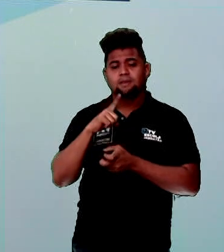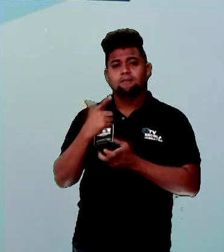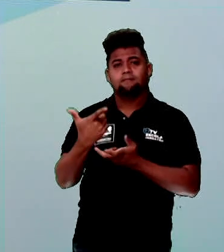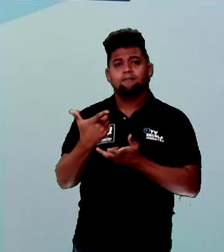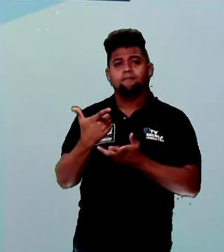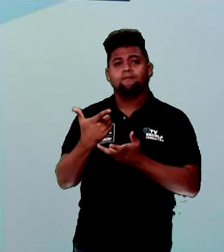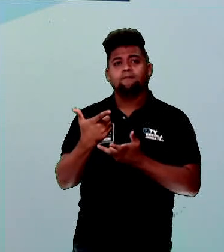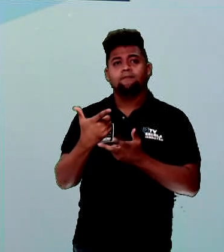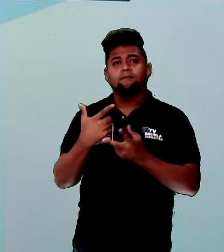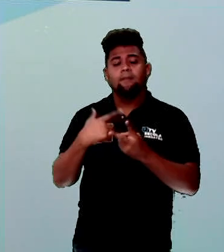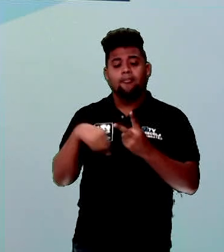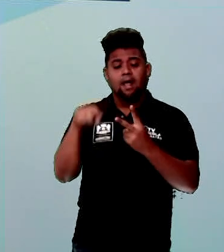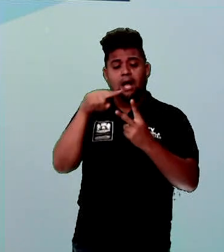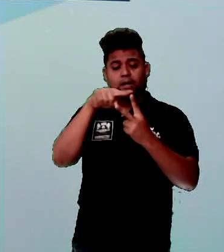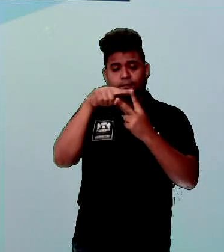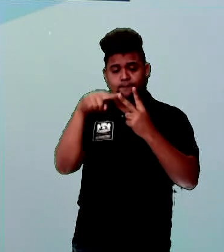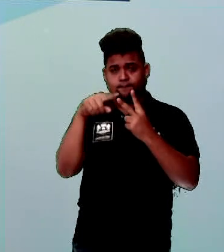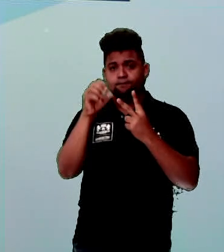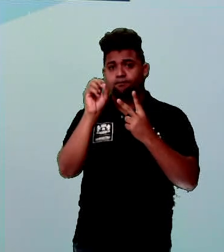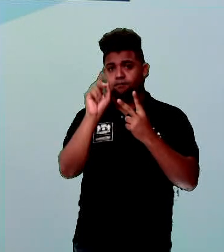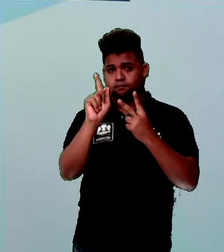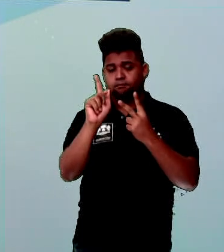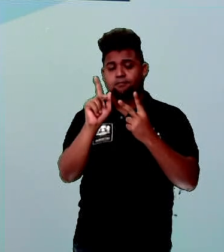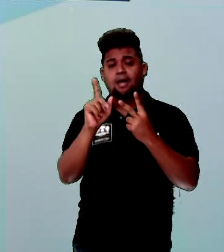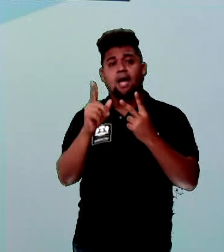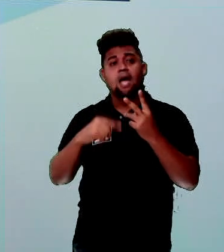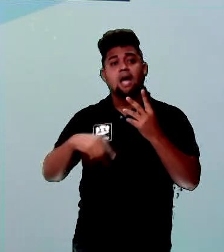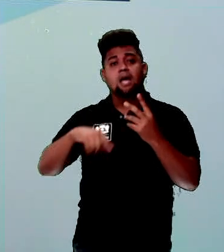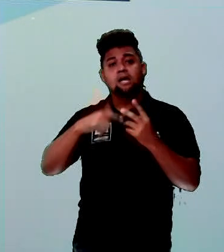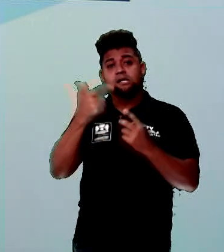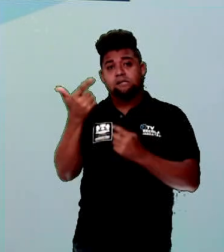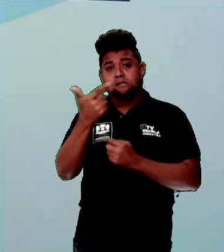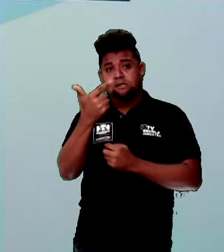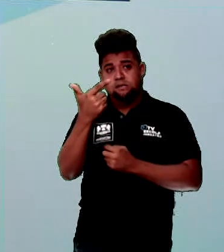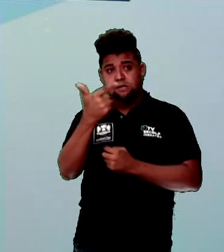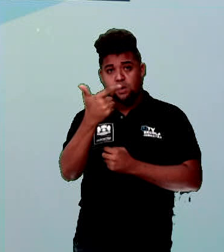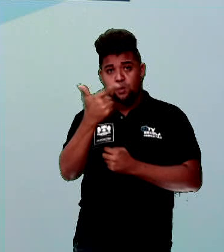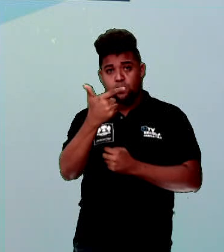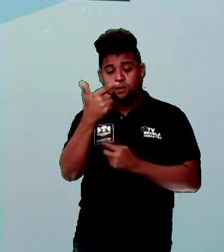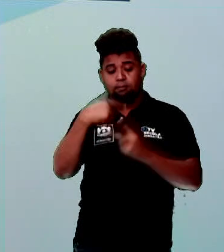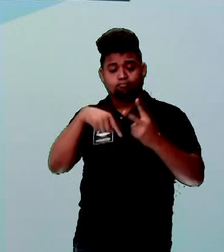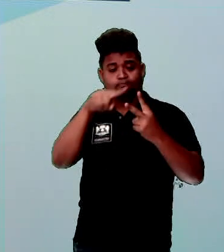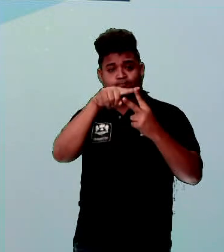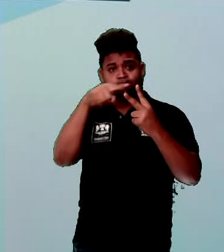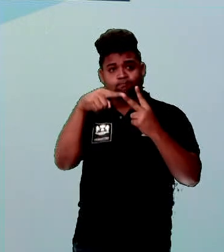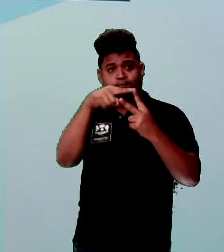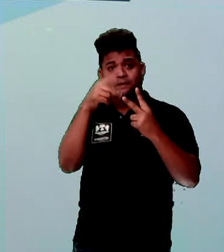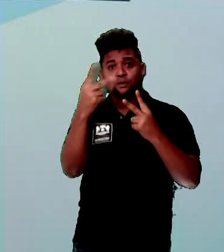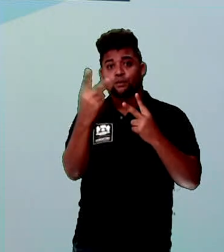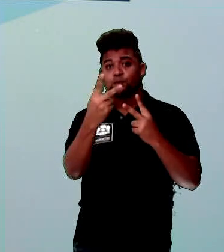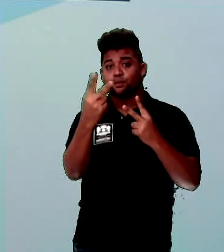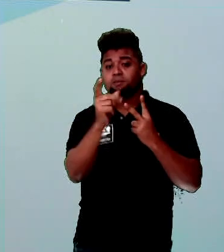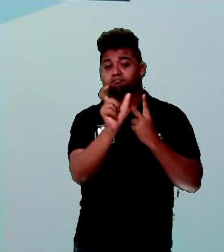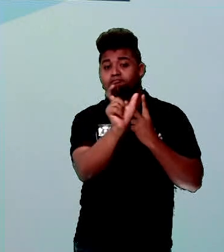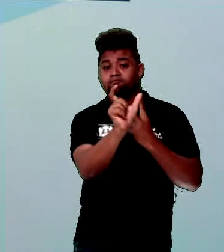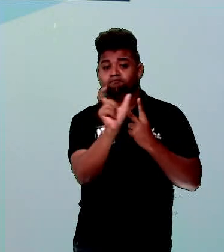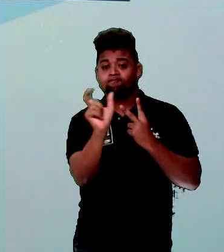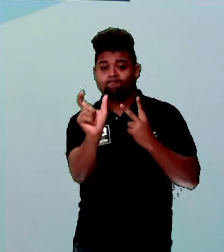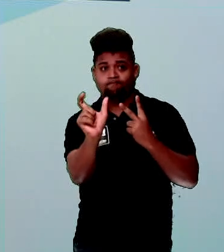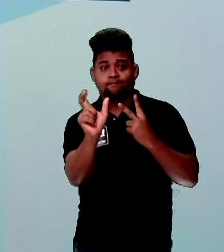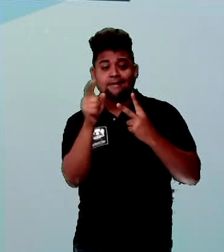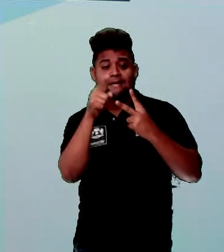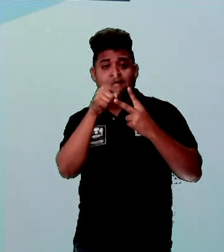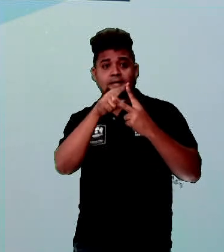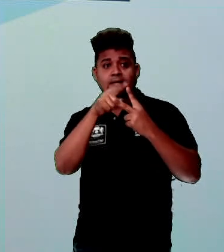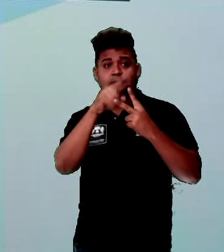acender. A dupla de baixo já é diferente. Nós temos duas sílabas.